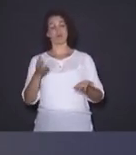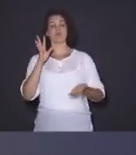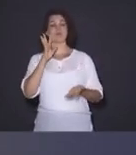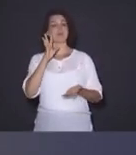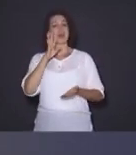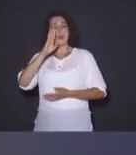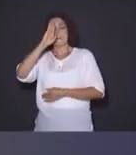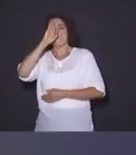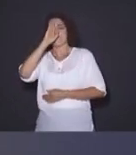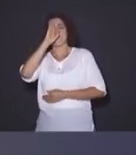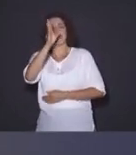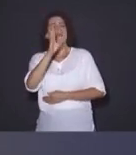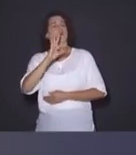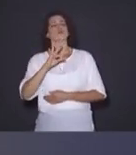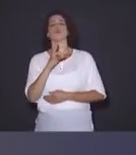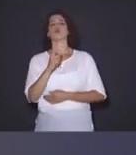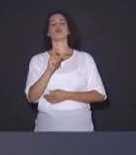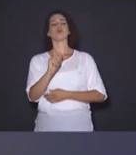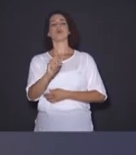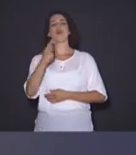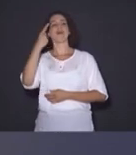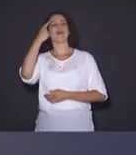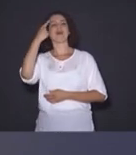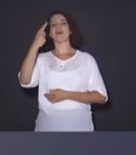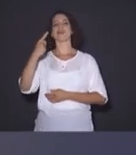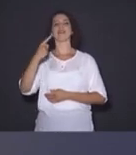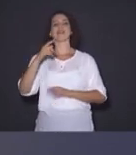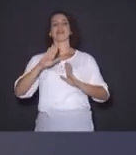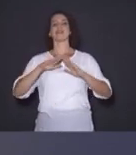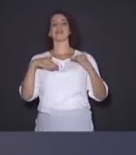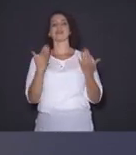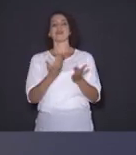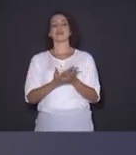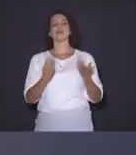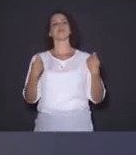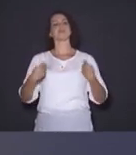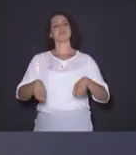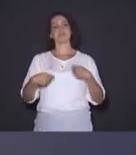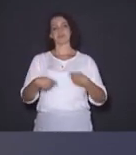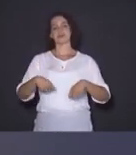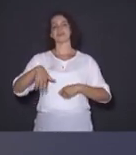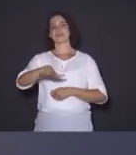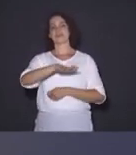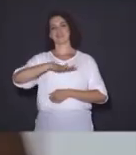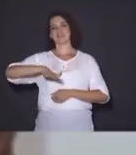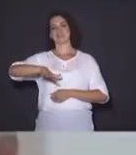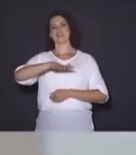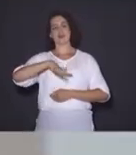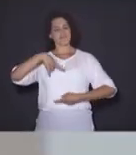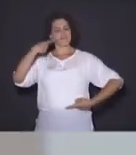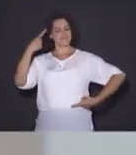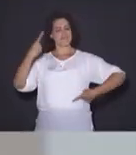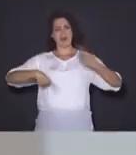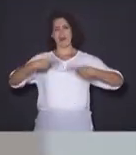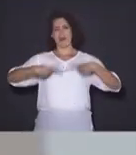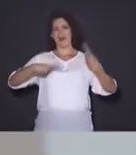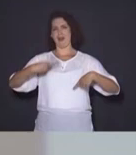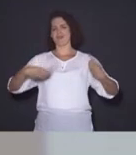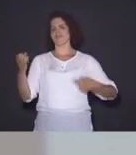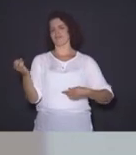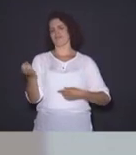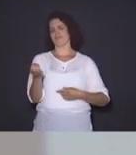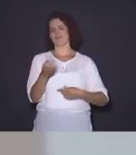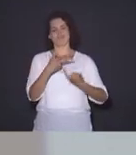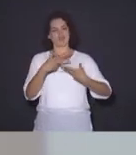fundamental de tudo isso que a idéia de que a escola tem que ser um espaço de polêmicas contemporâneas